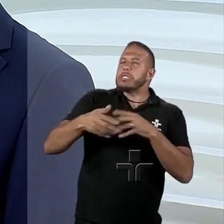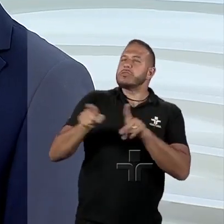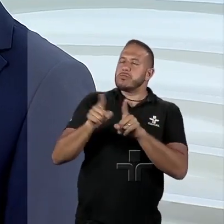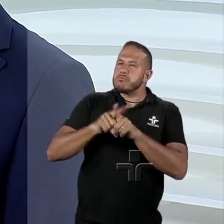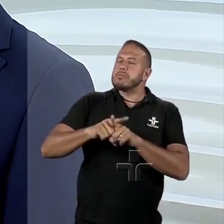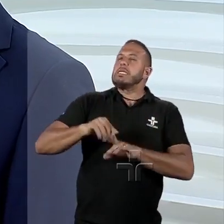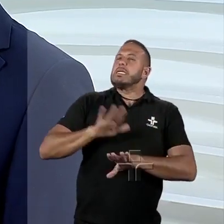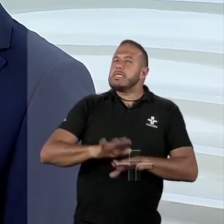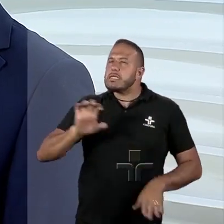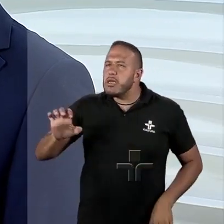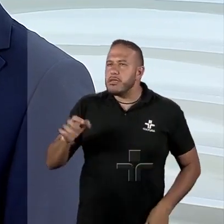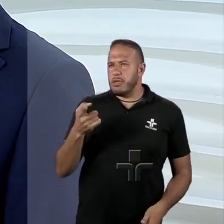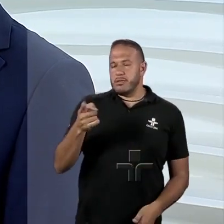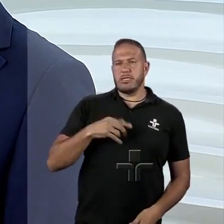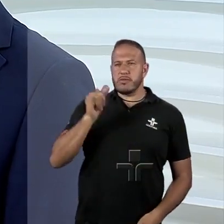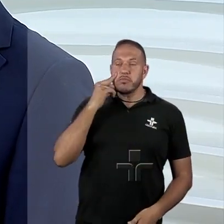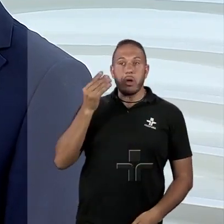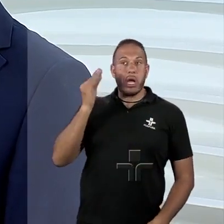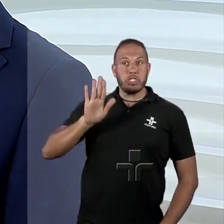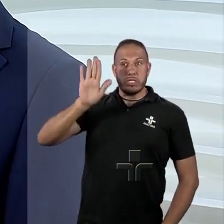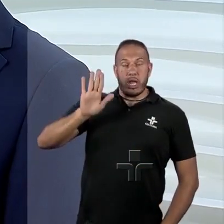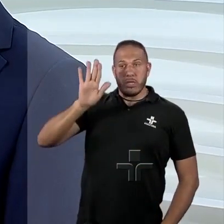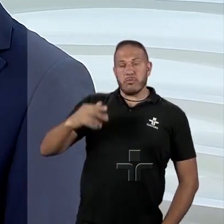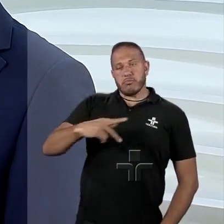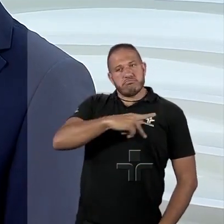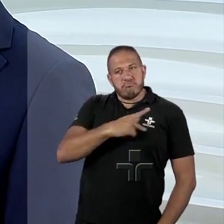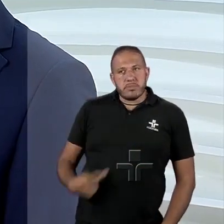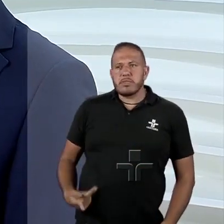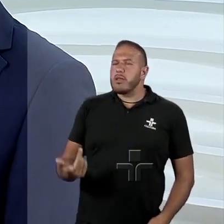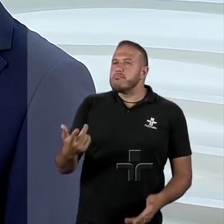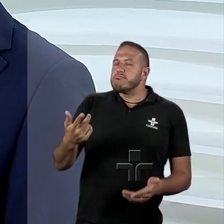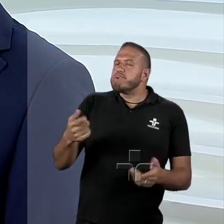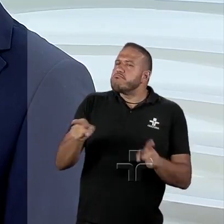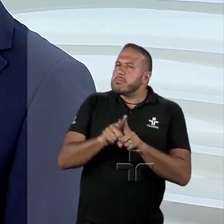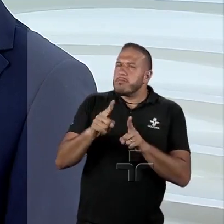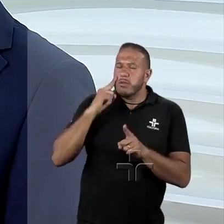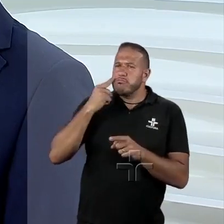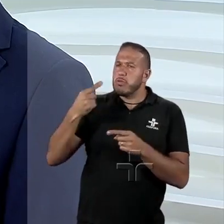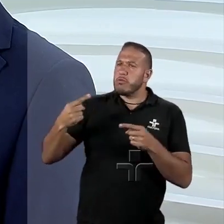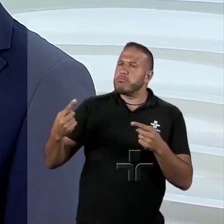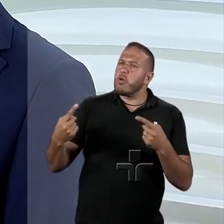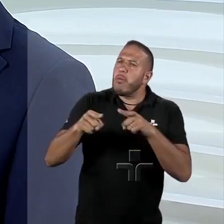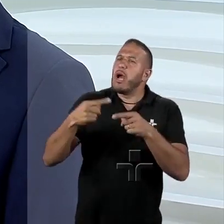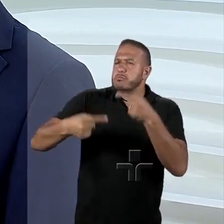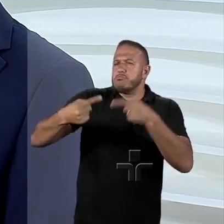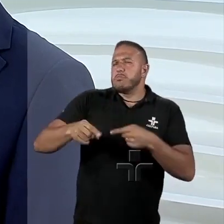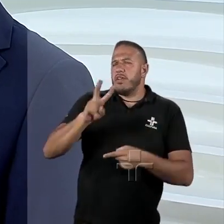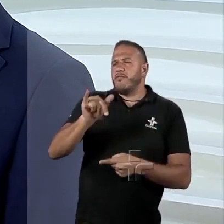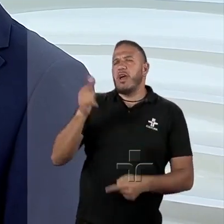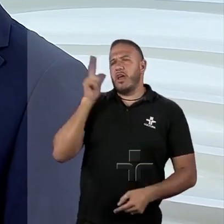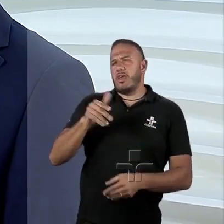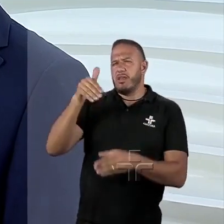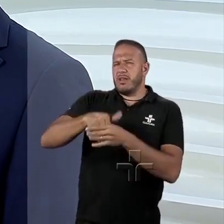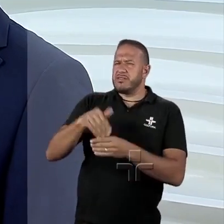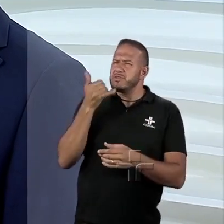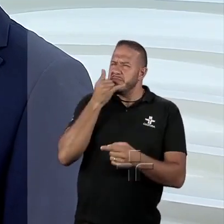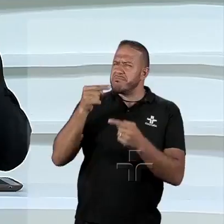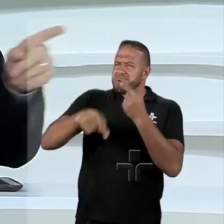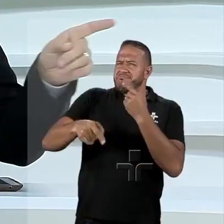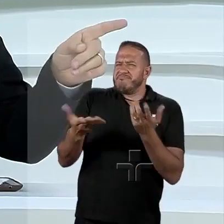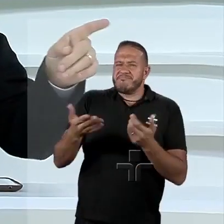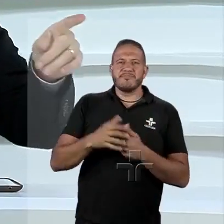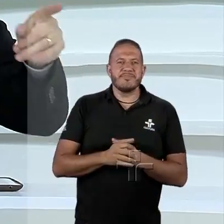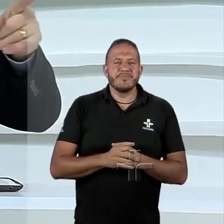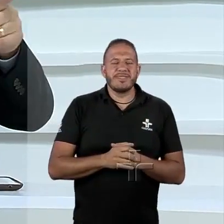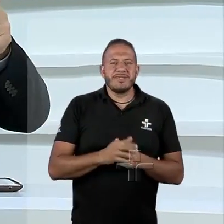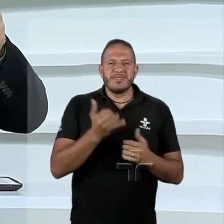que o seu candidato à presidência da República combate e compete. e vai vencer. Há uma incongruência nisso, né? Mas o Gustavo próprio